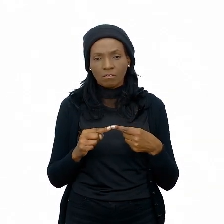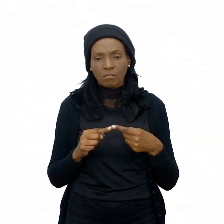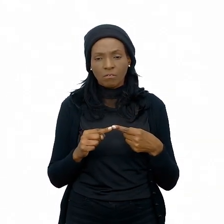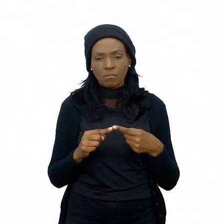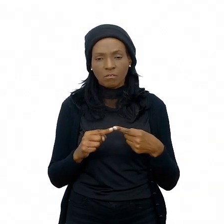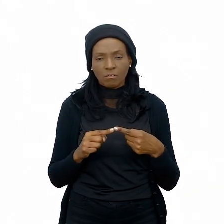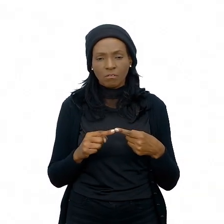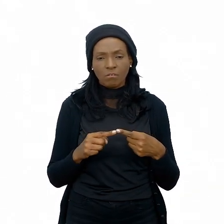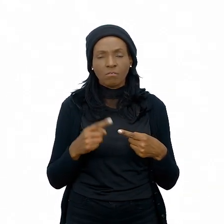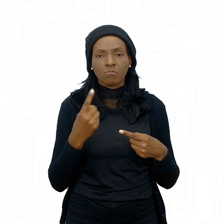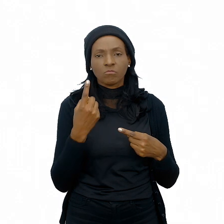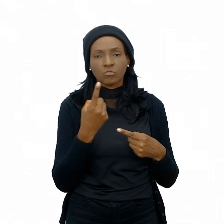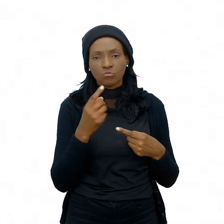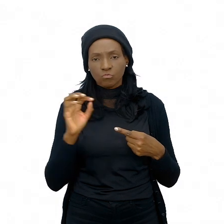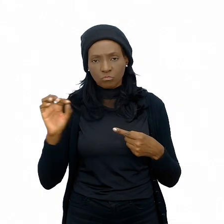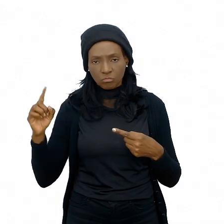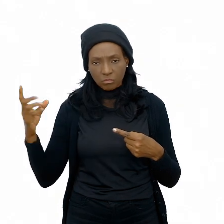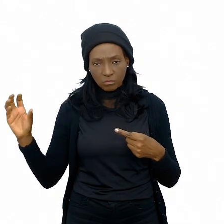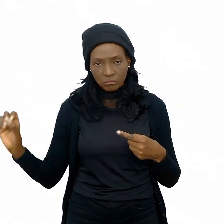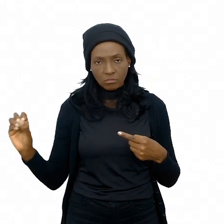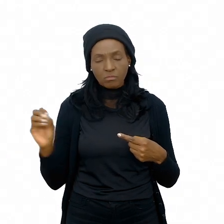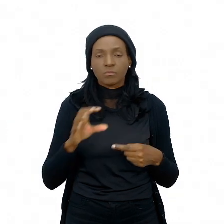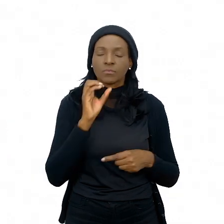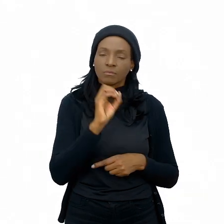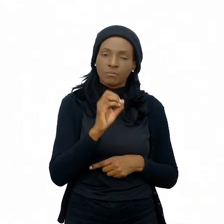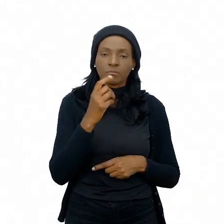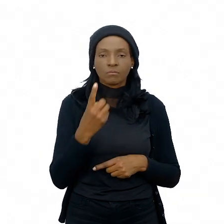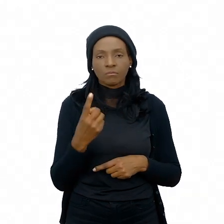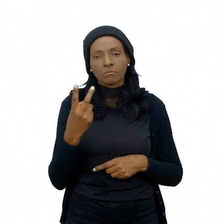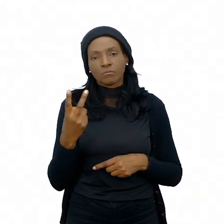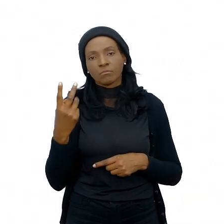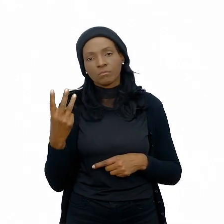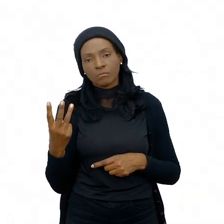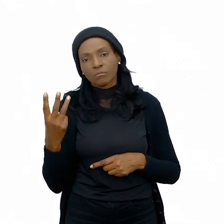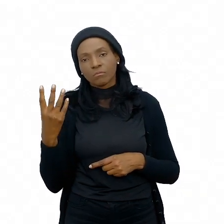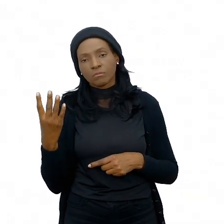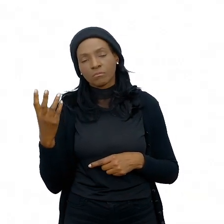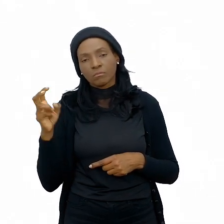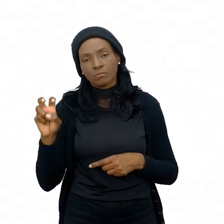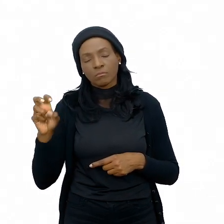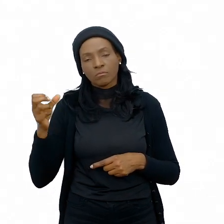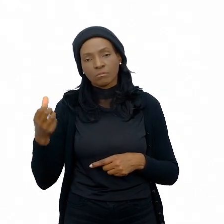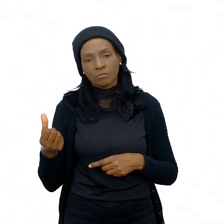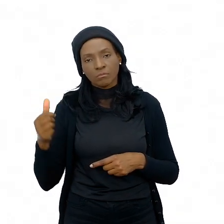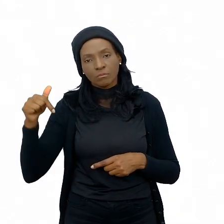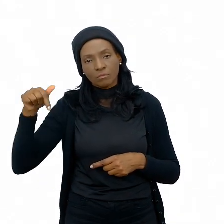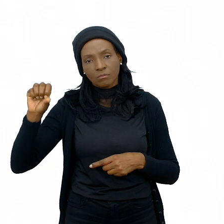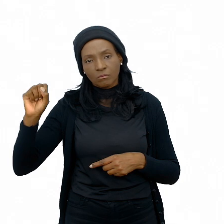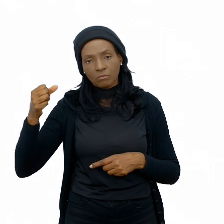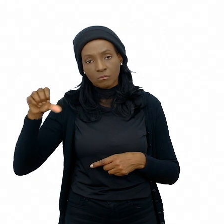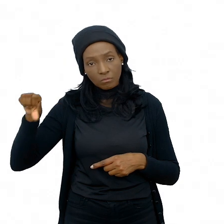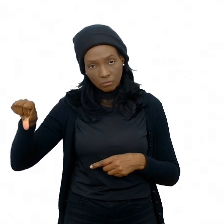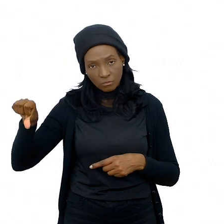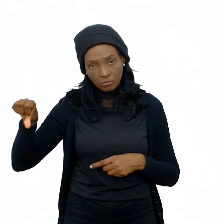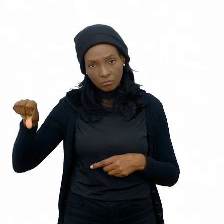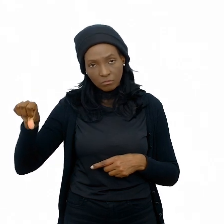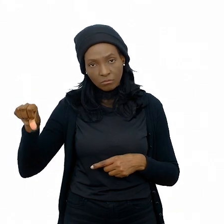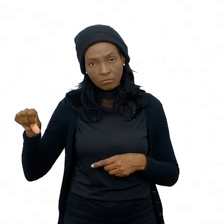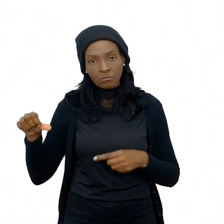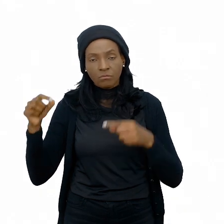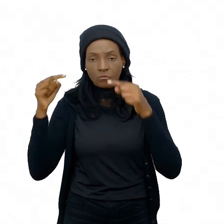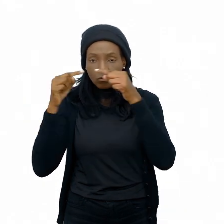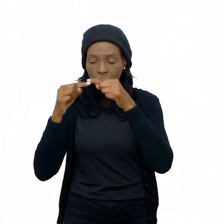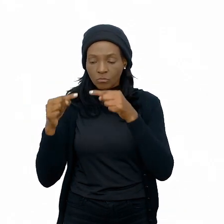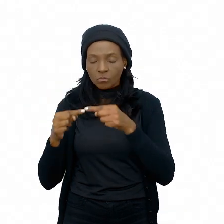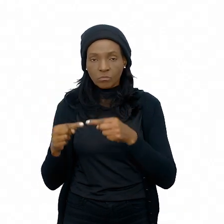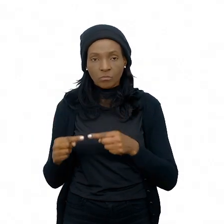10 algarismos. 0, 1, 2, 3, 4, 5, 6, 7, 8 e 9, que